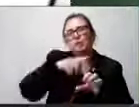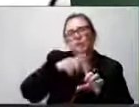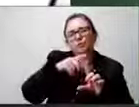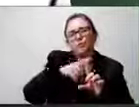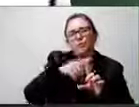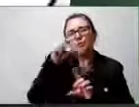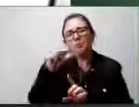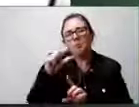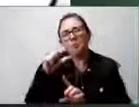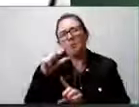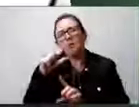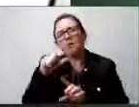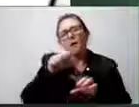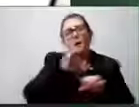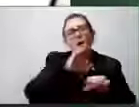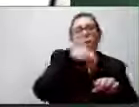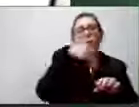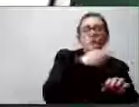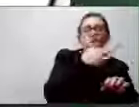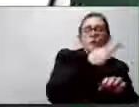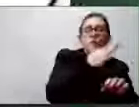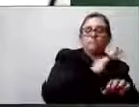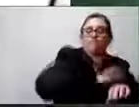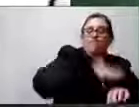e a outra dor é do tipo nociplástica.